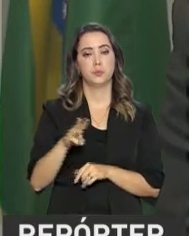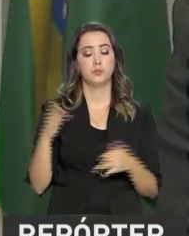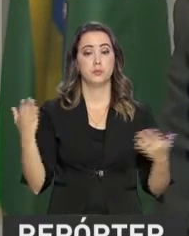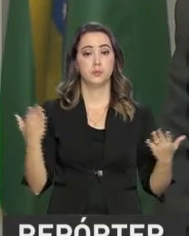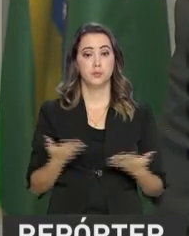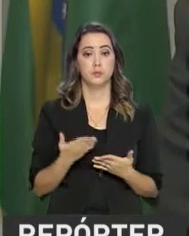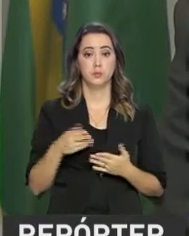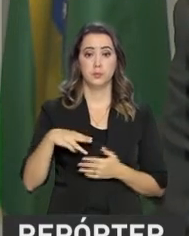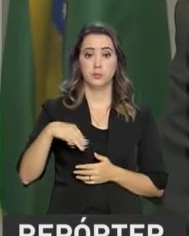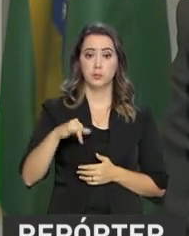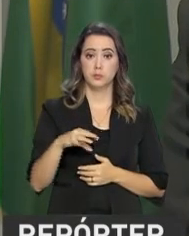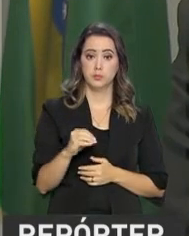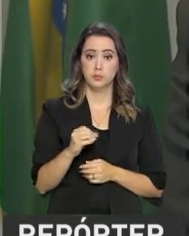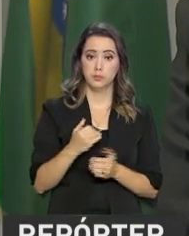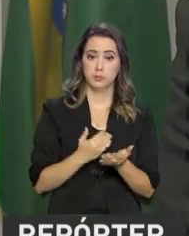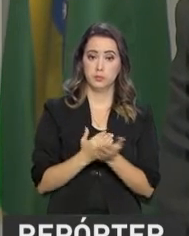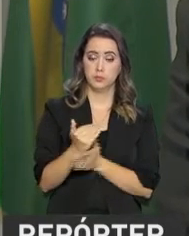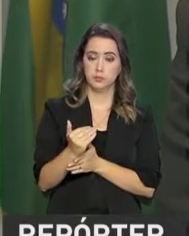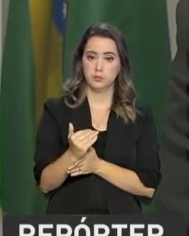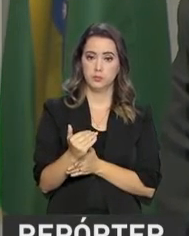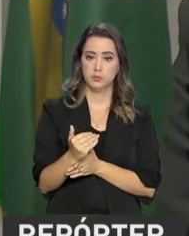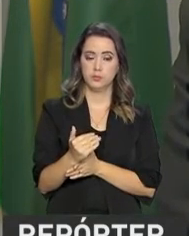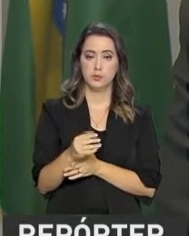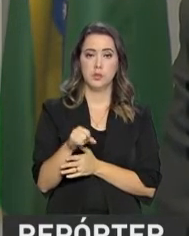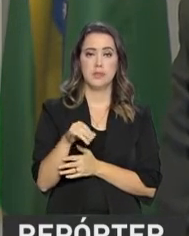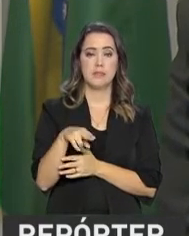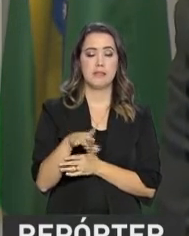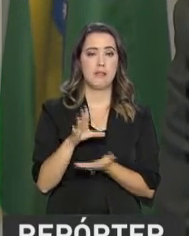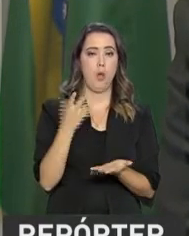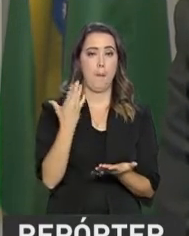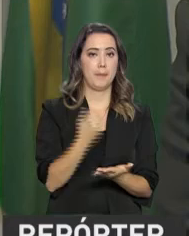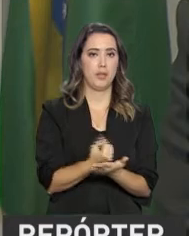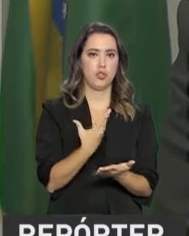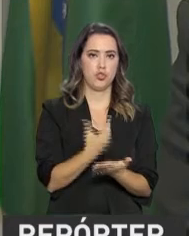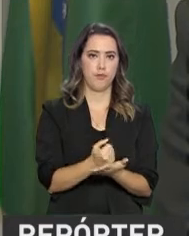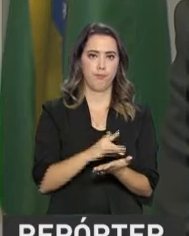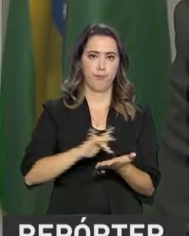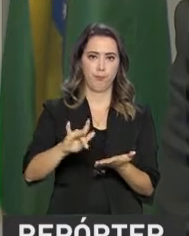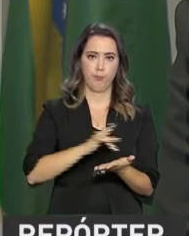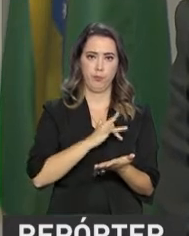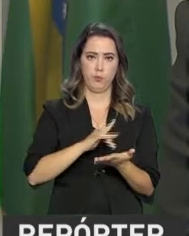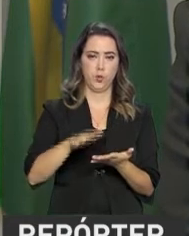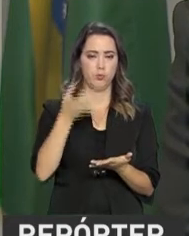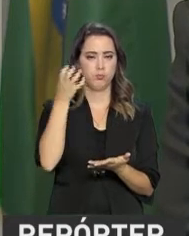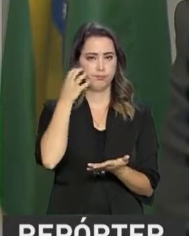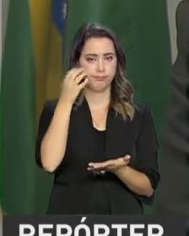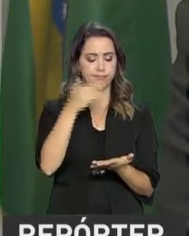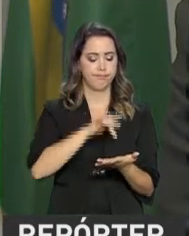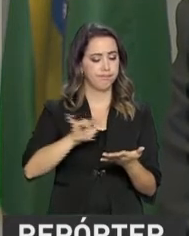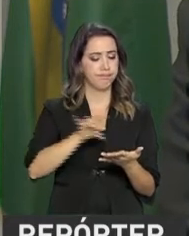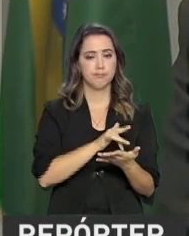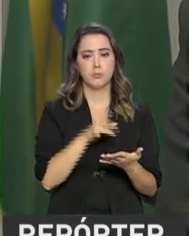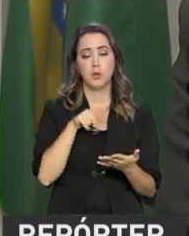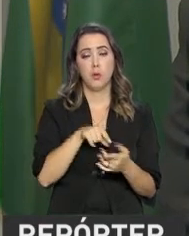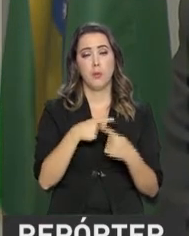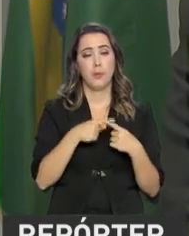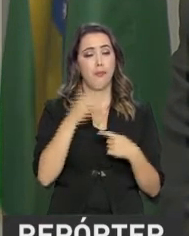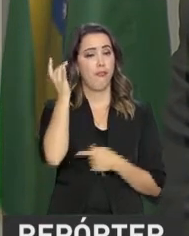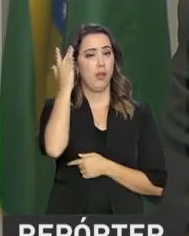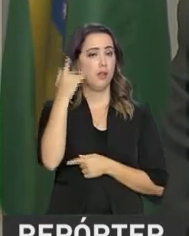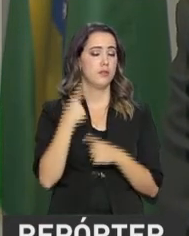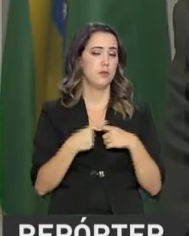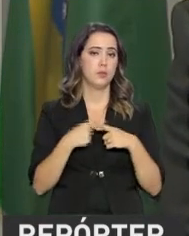a partir de maio do ano passado foi lançado o aplicativo sendo fácil onde facilitou muito a vida do trabalhador brasileiro porque nenê